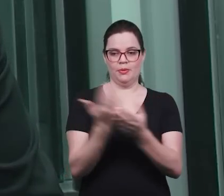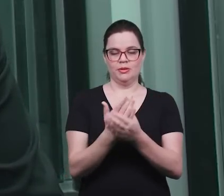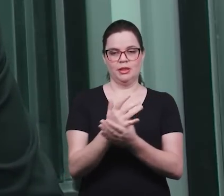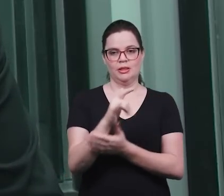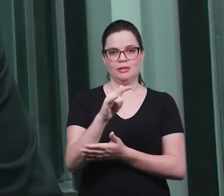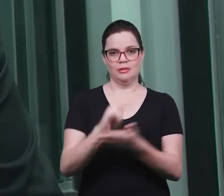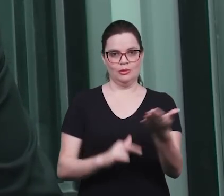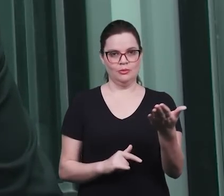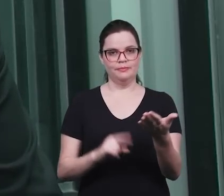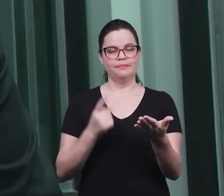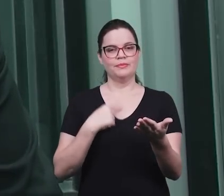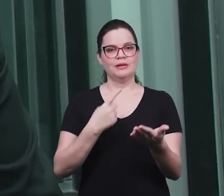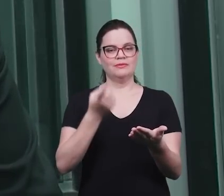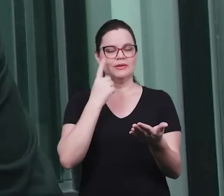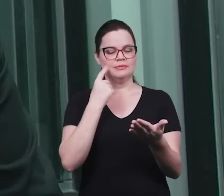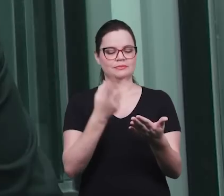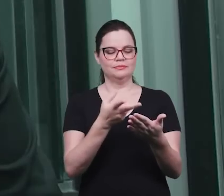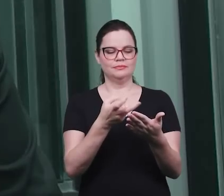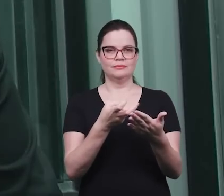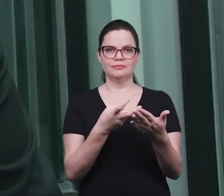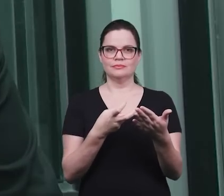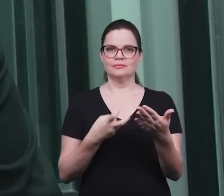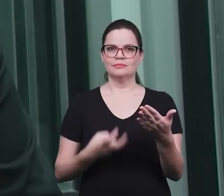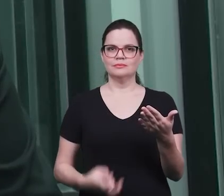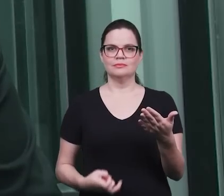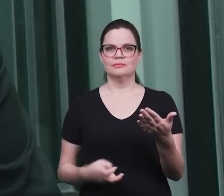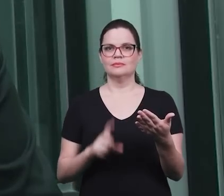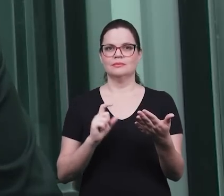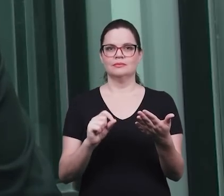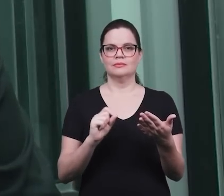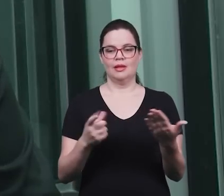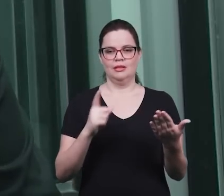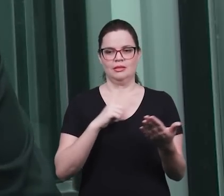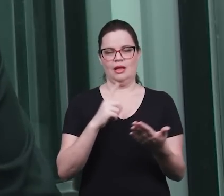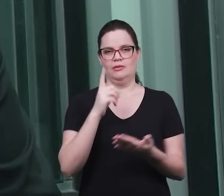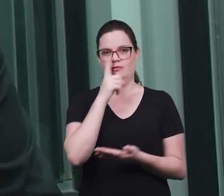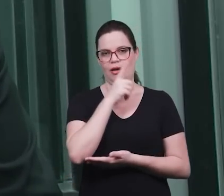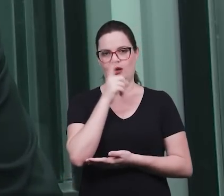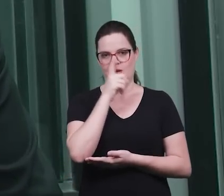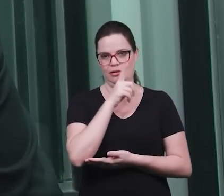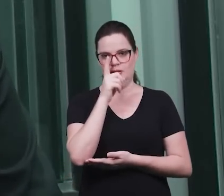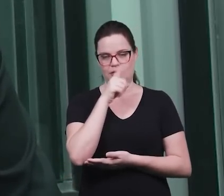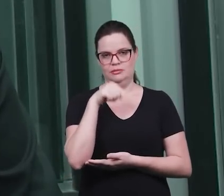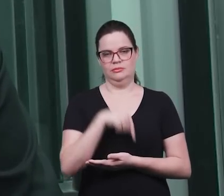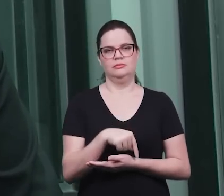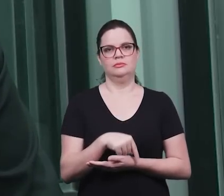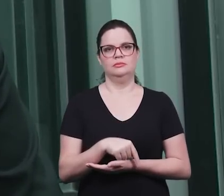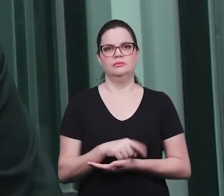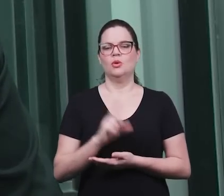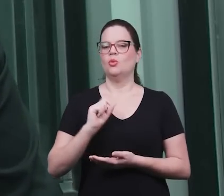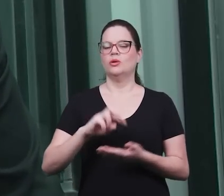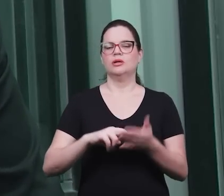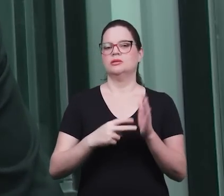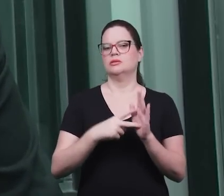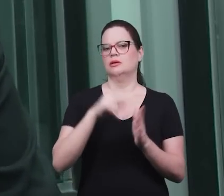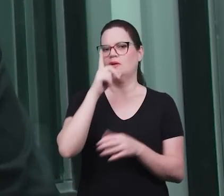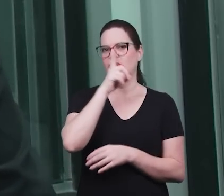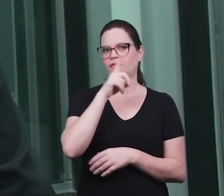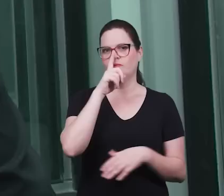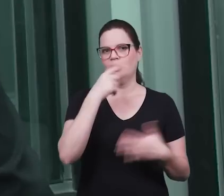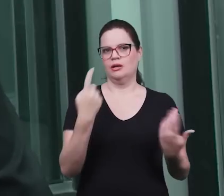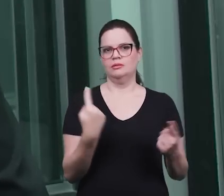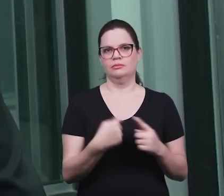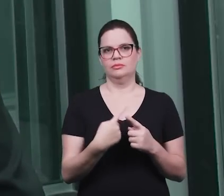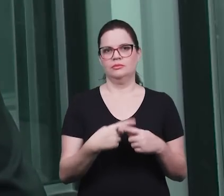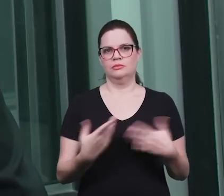vai identificar em grande parte das concessões erros. E o que significa o erro? Significa numa renda